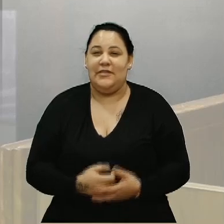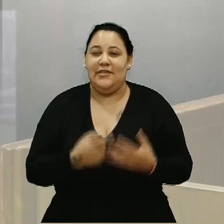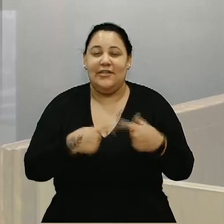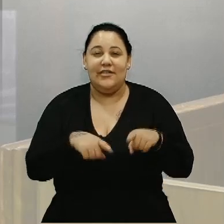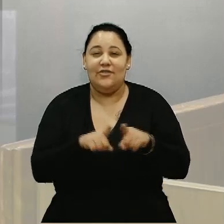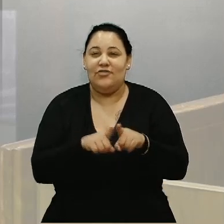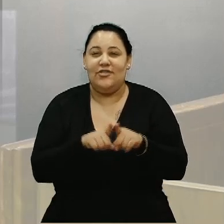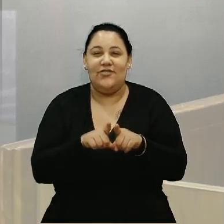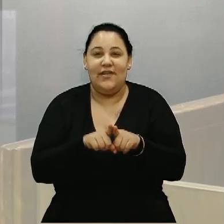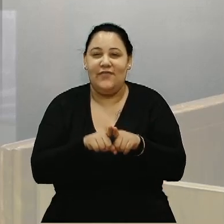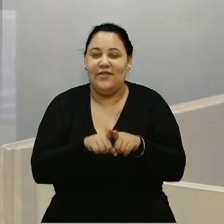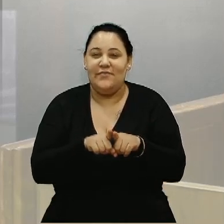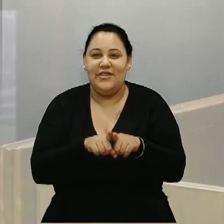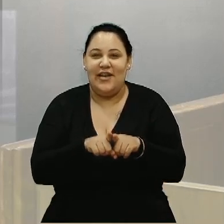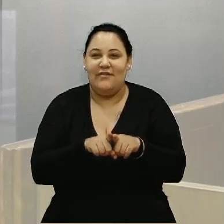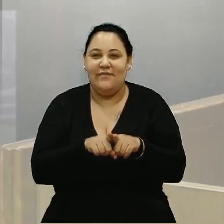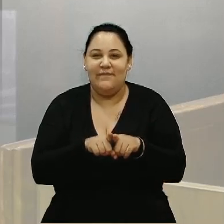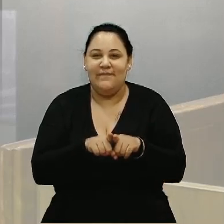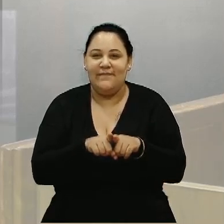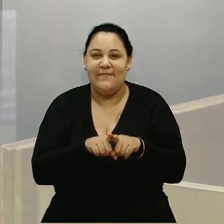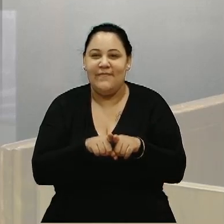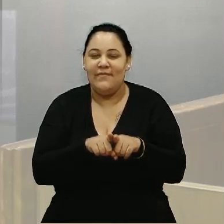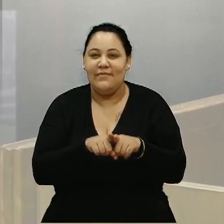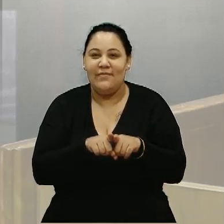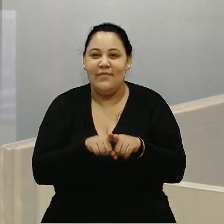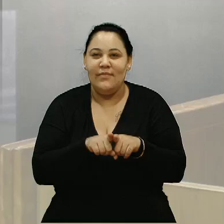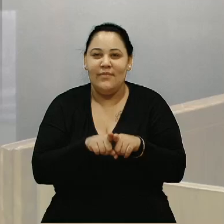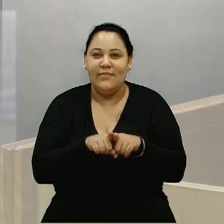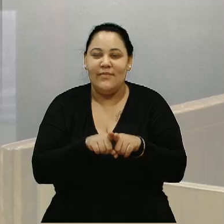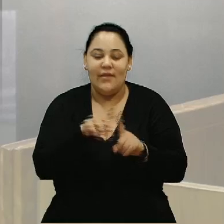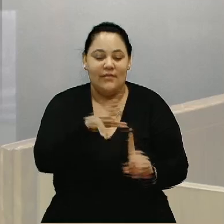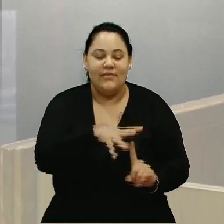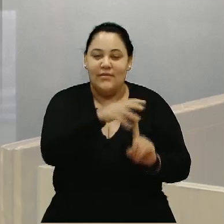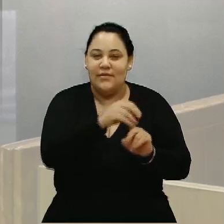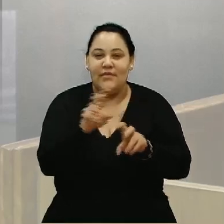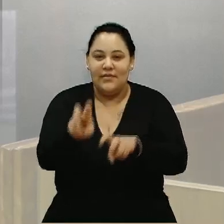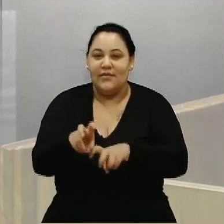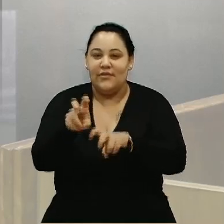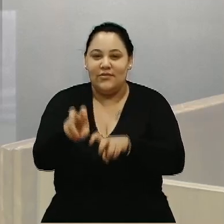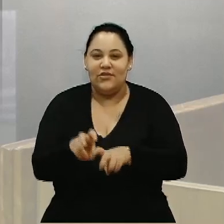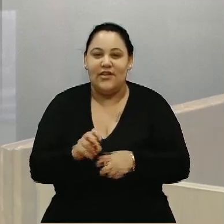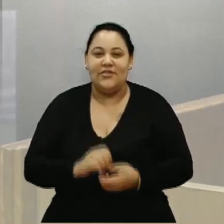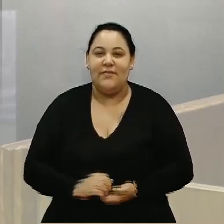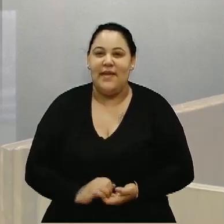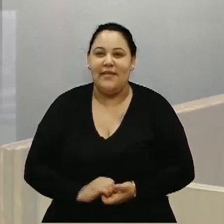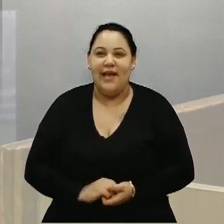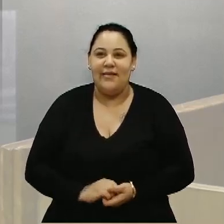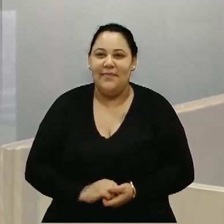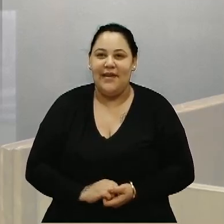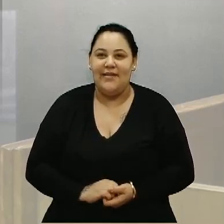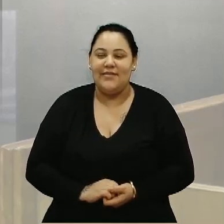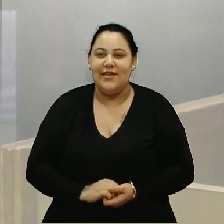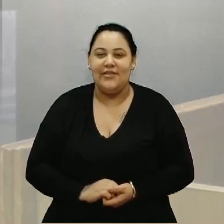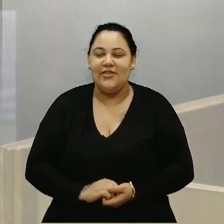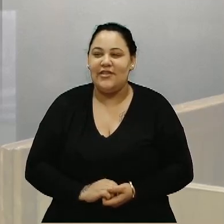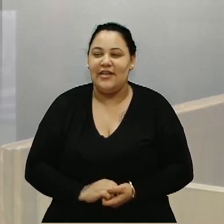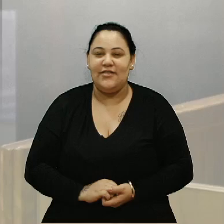as contas. E principalmente os agricultores que produzem cenoura e